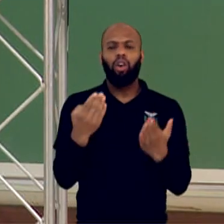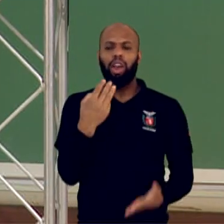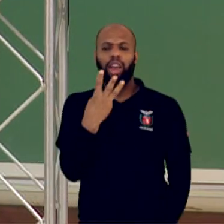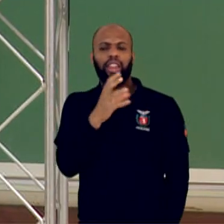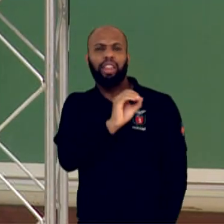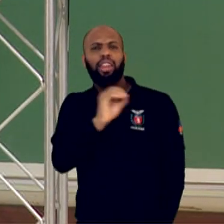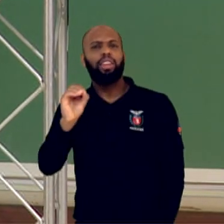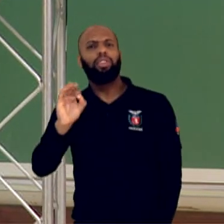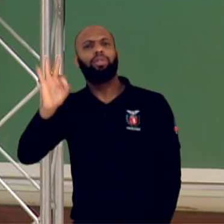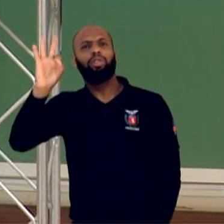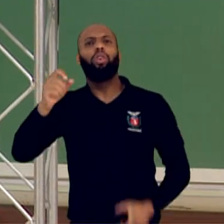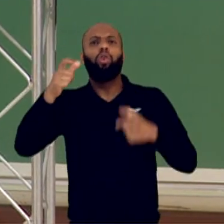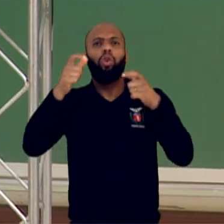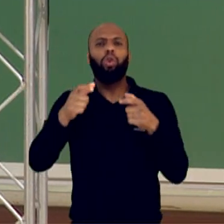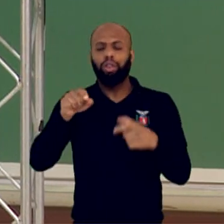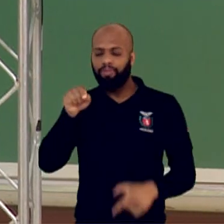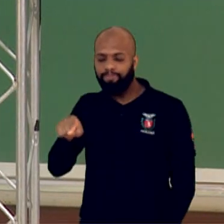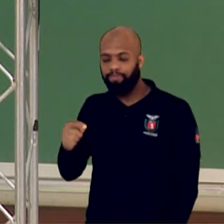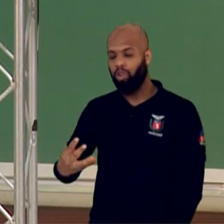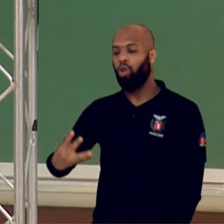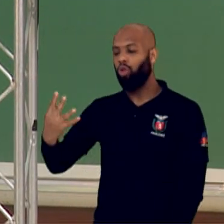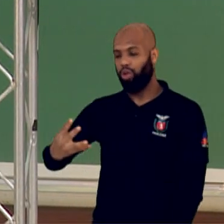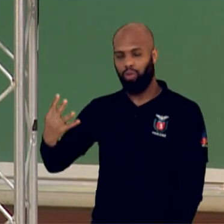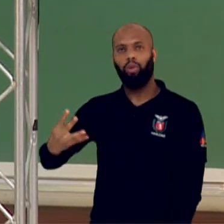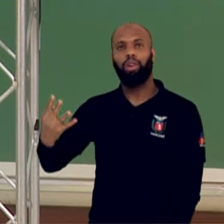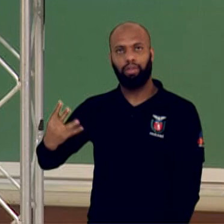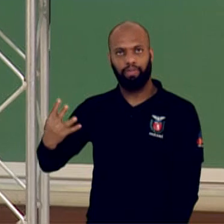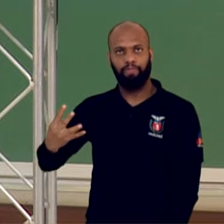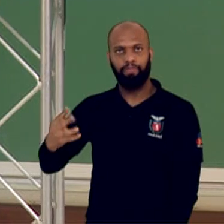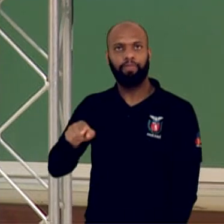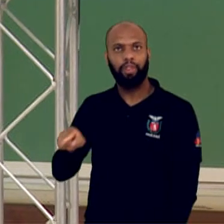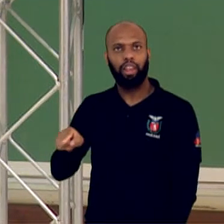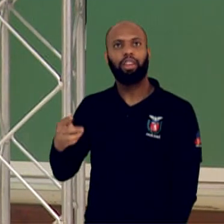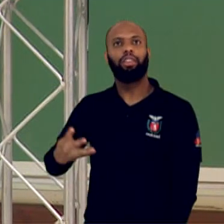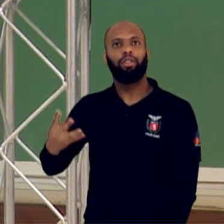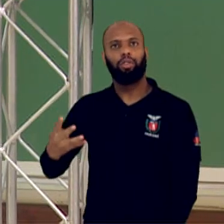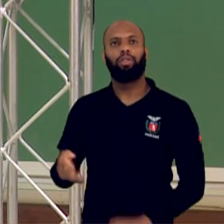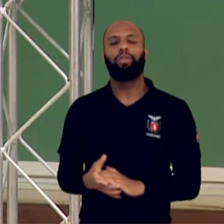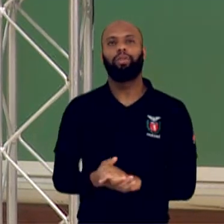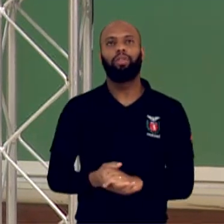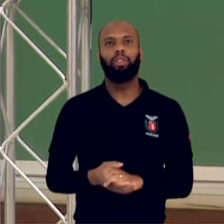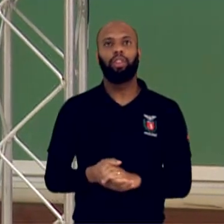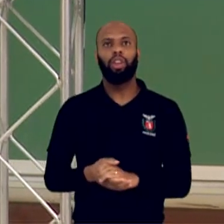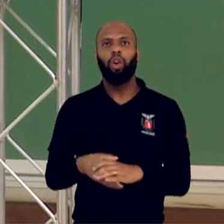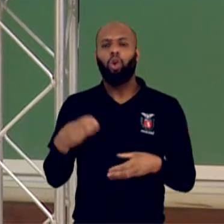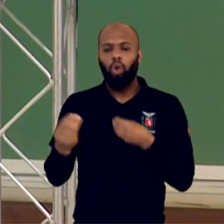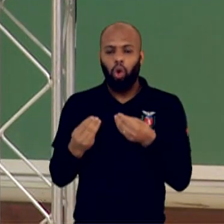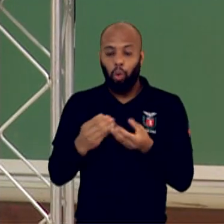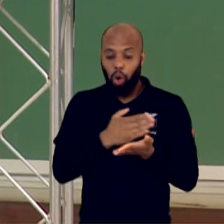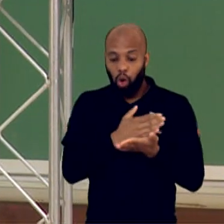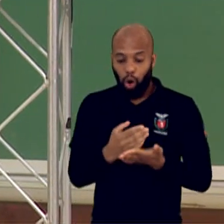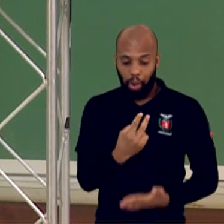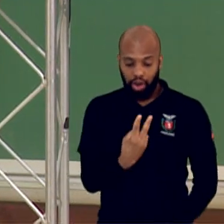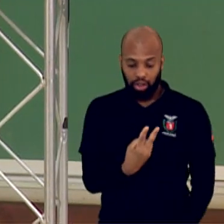graus? Ele está lá no quarto quadrante, né? Lembrando que o quarto quadrante vai de